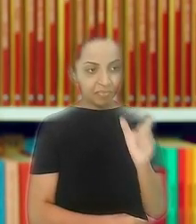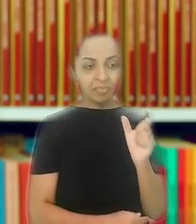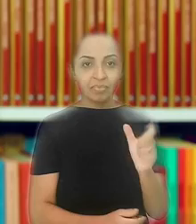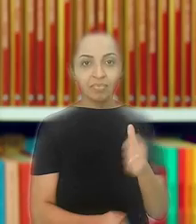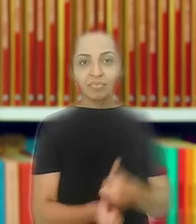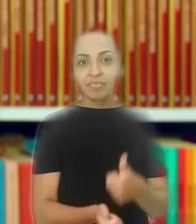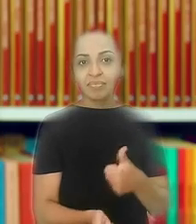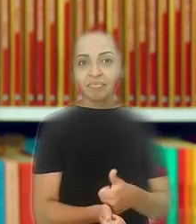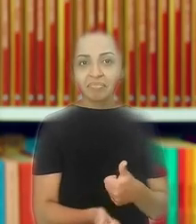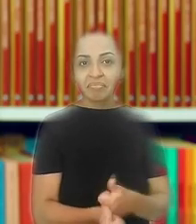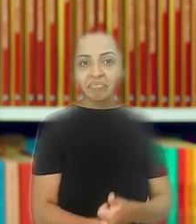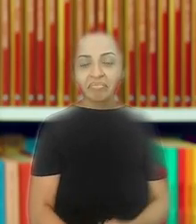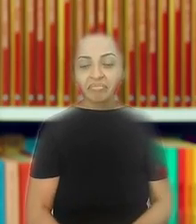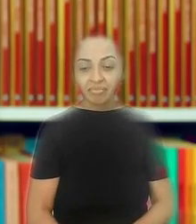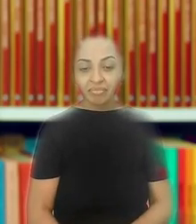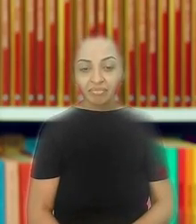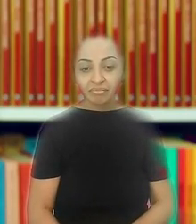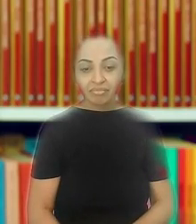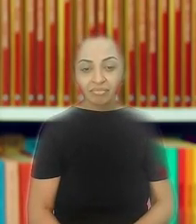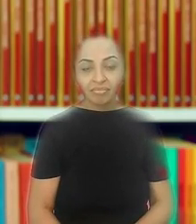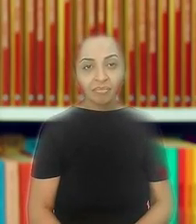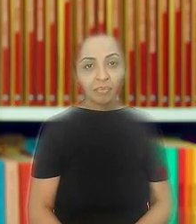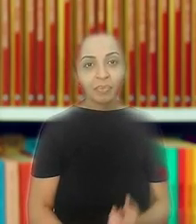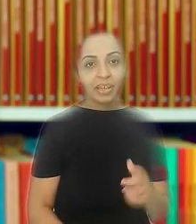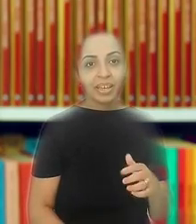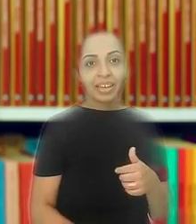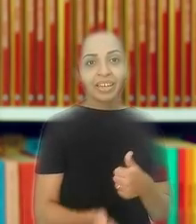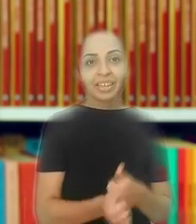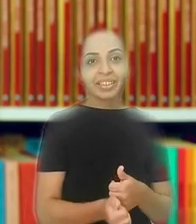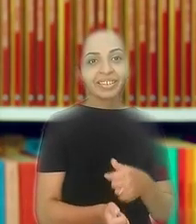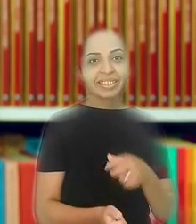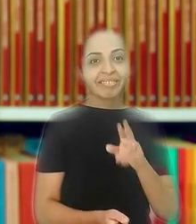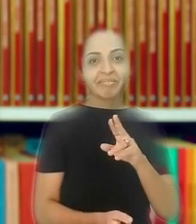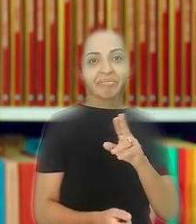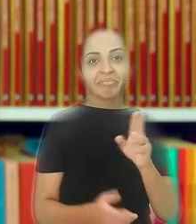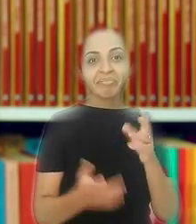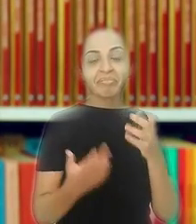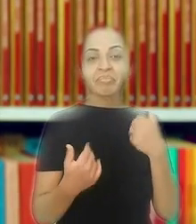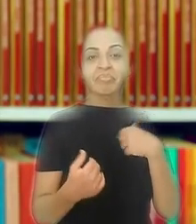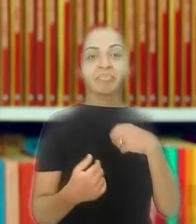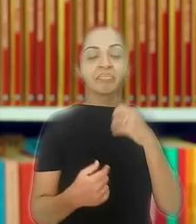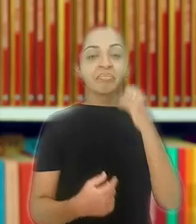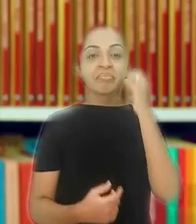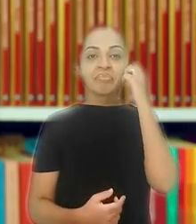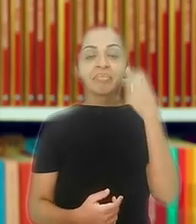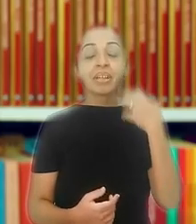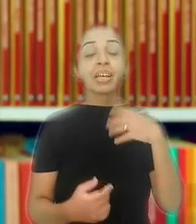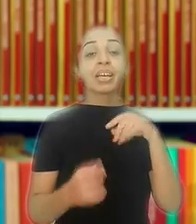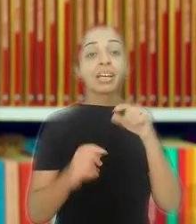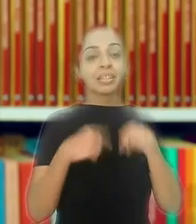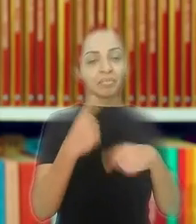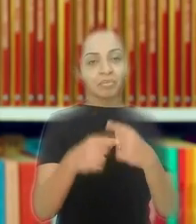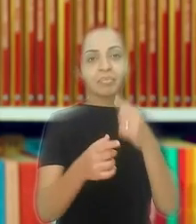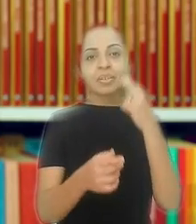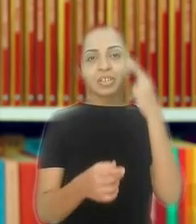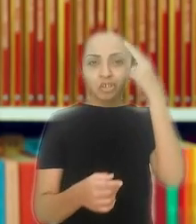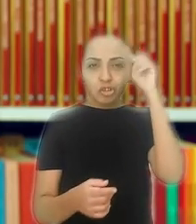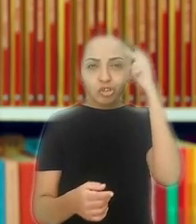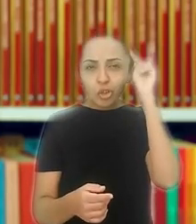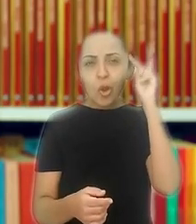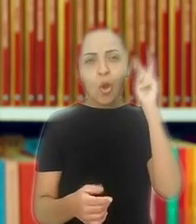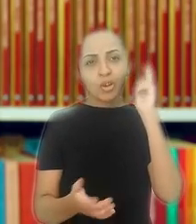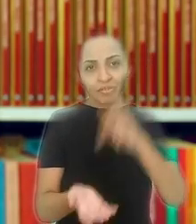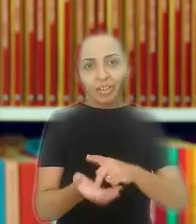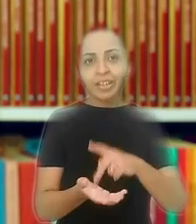para esse tem muito tá muito popular você vai gostar dessa história aqui do corta